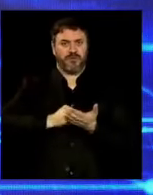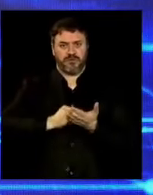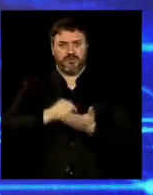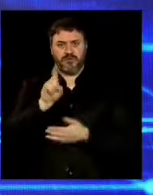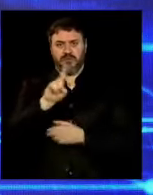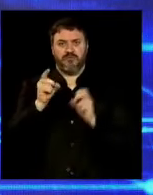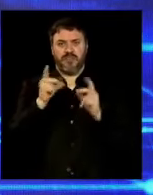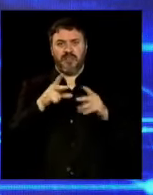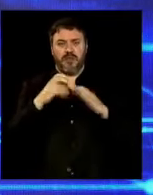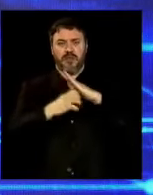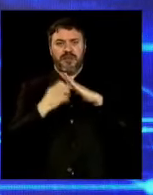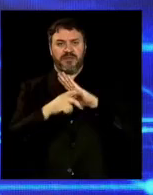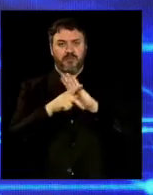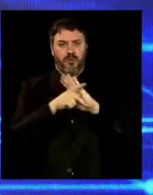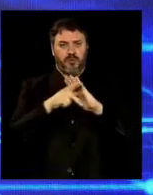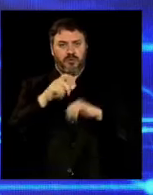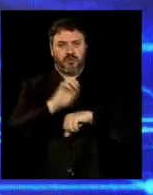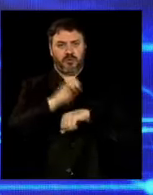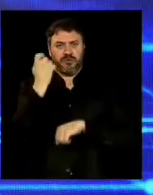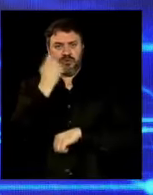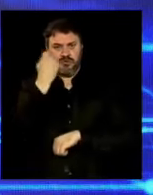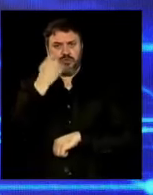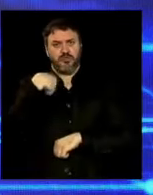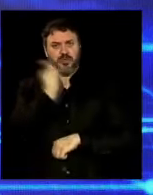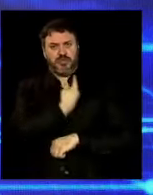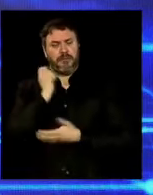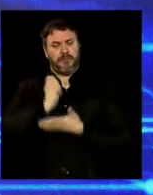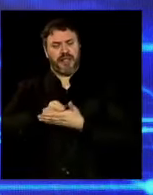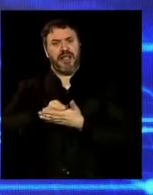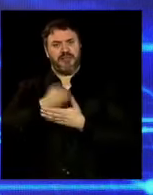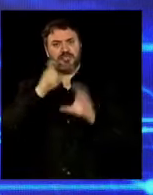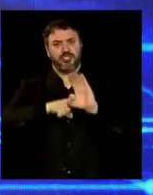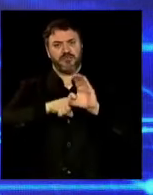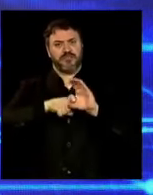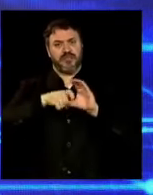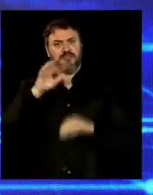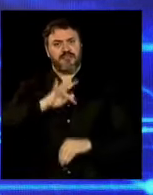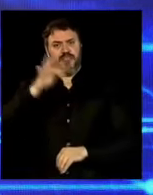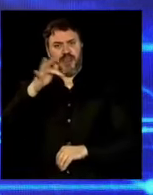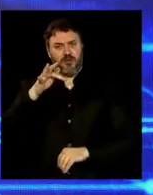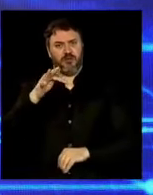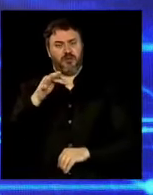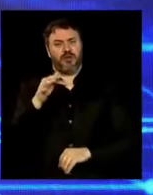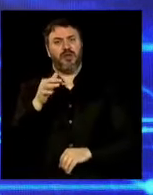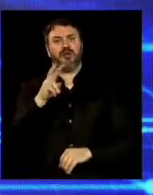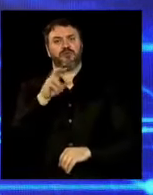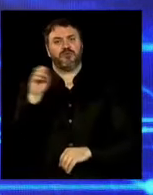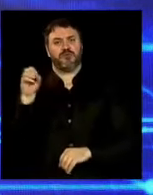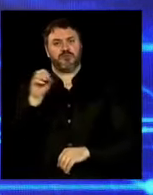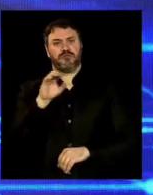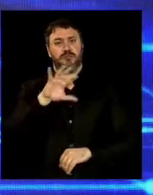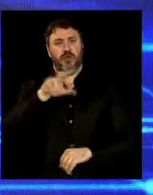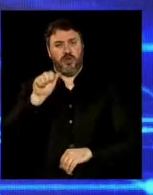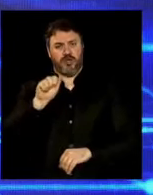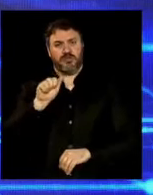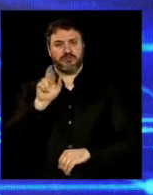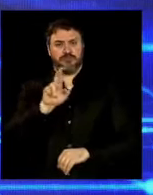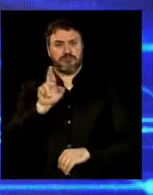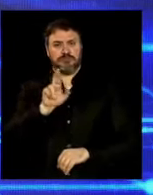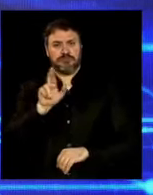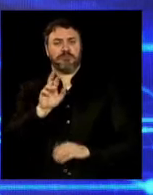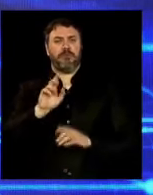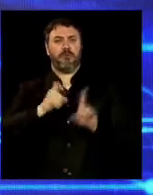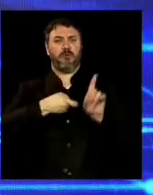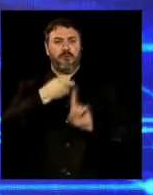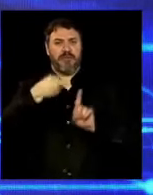vendemos patrimônios públicos, nós pagávamos a dívida com a União em torno de 280 milhões por mês e